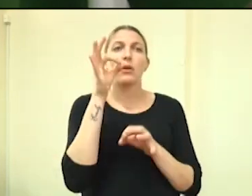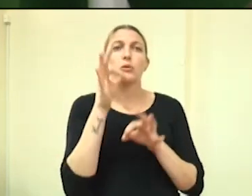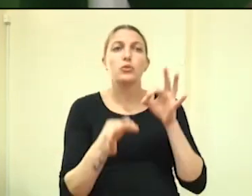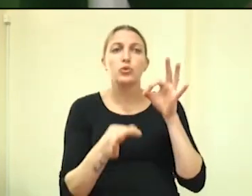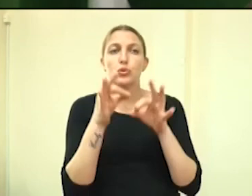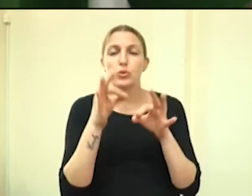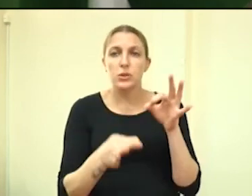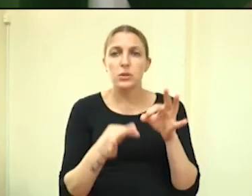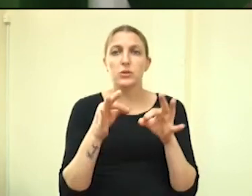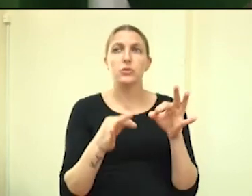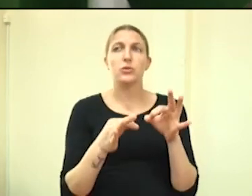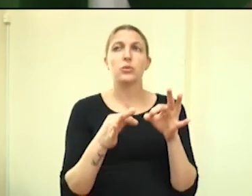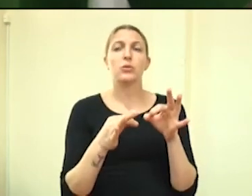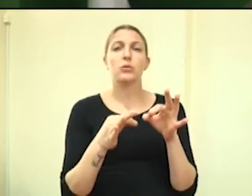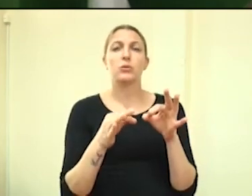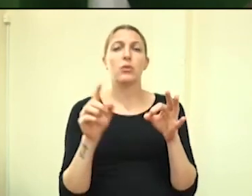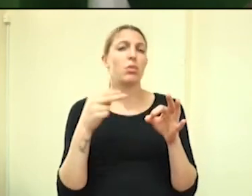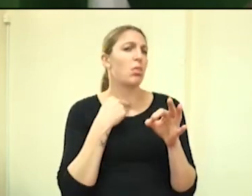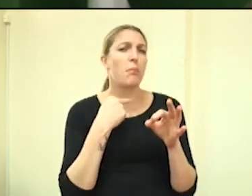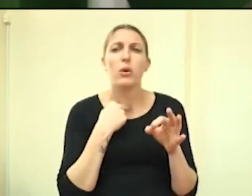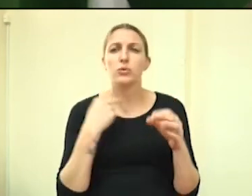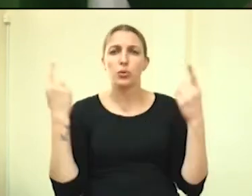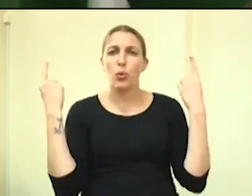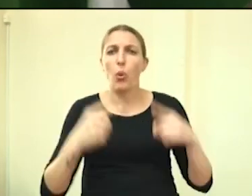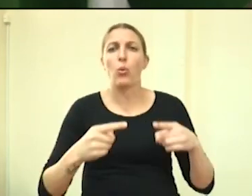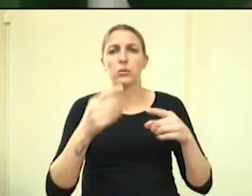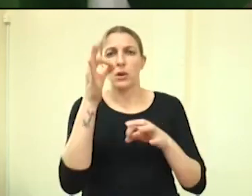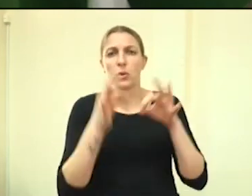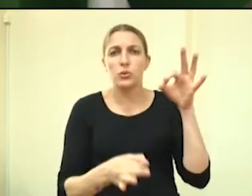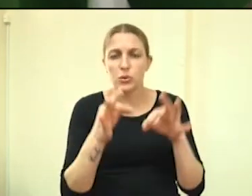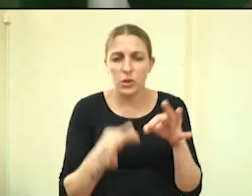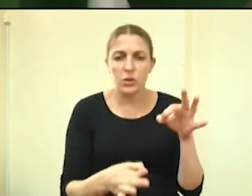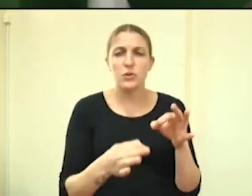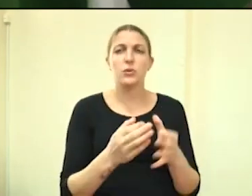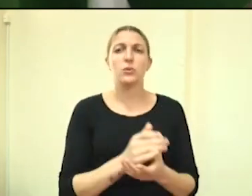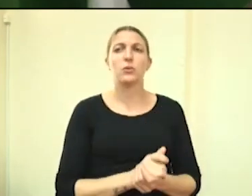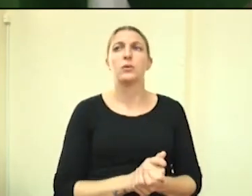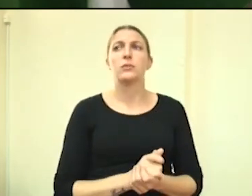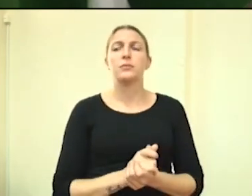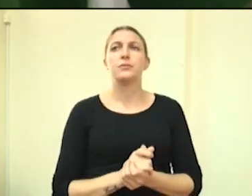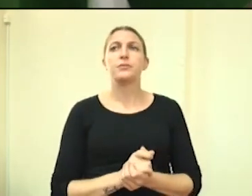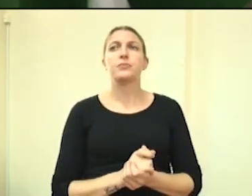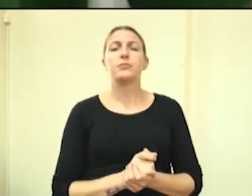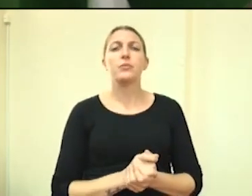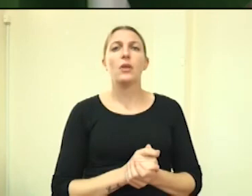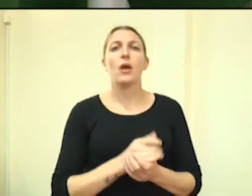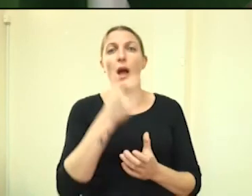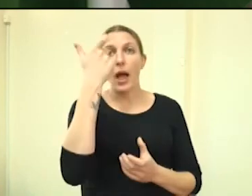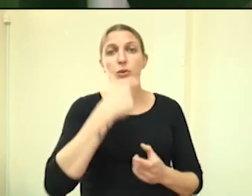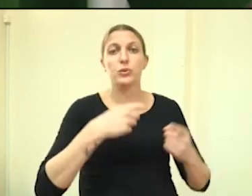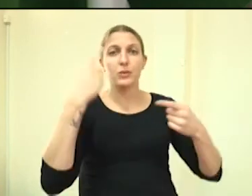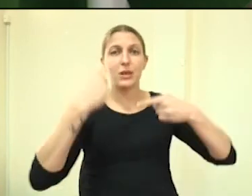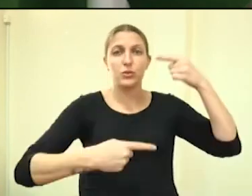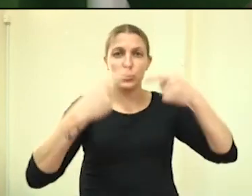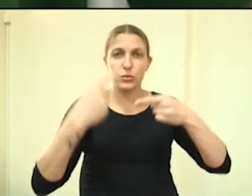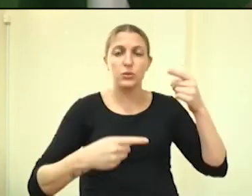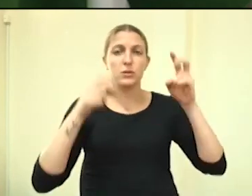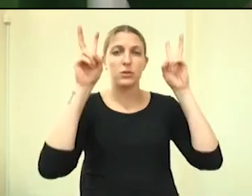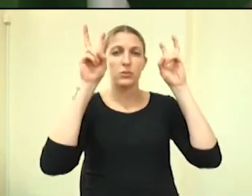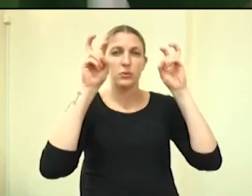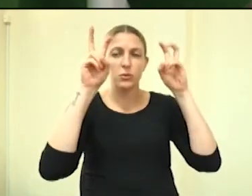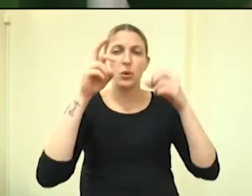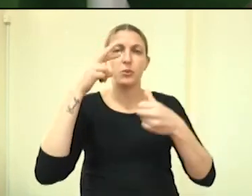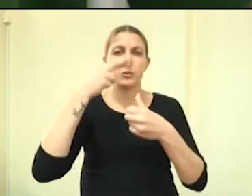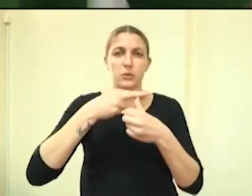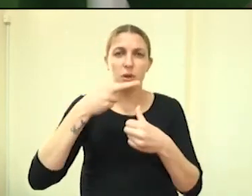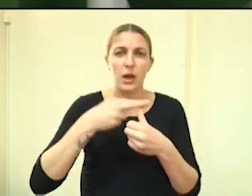nessa casa, como presidência dessa casa, e acho que sim, que a discussão sobre os cargos e sobre a